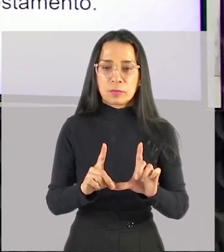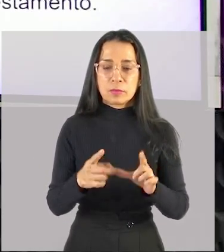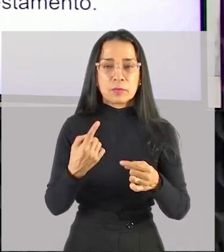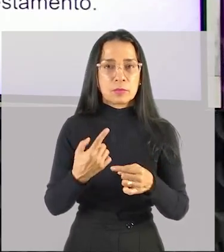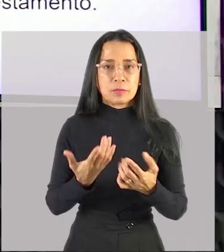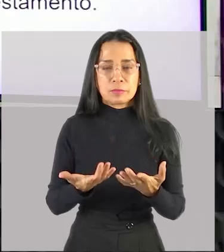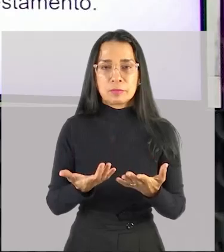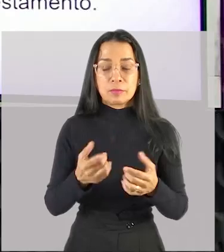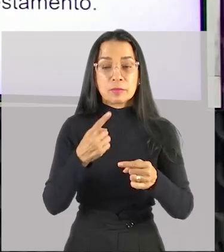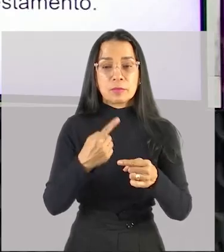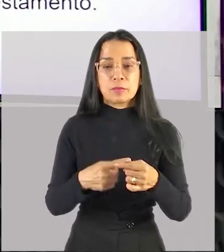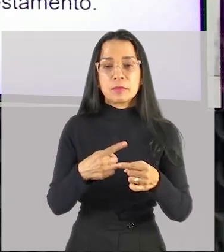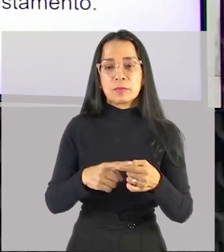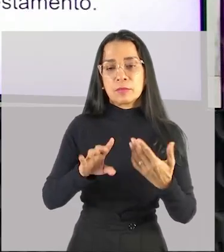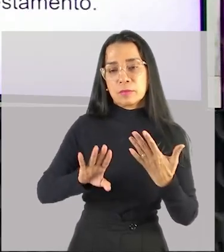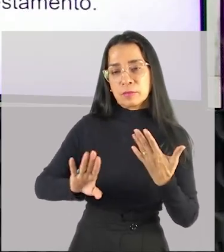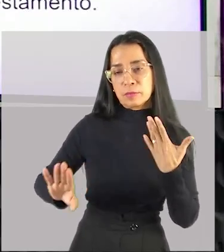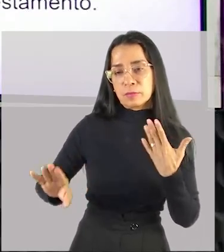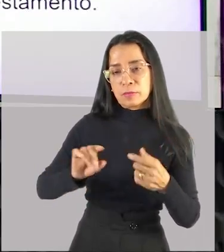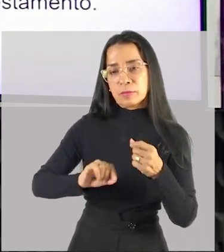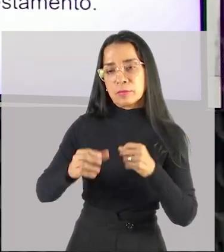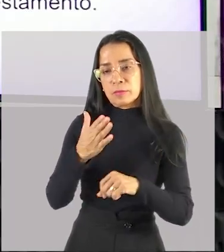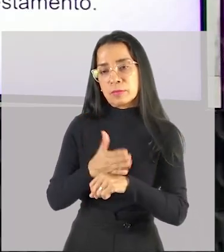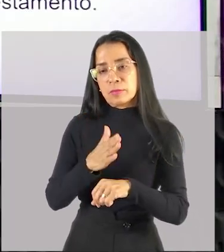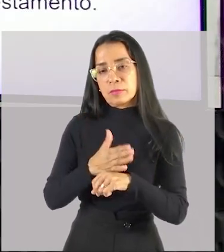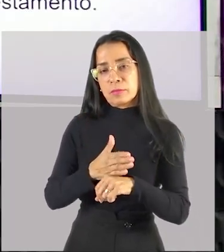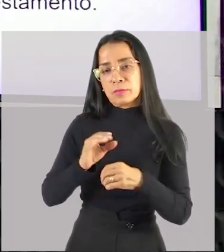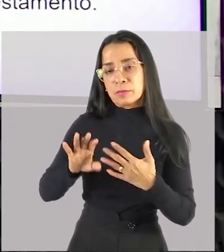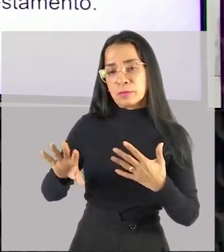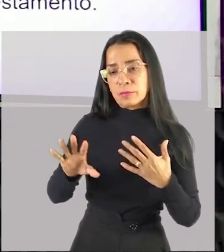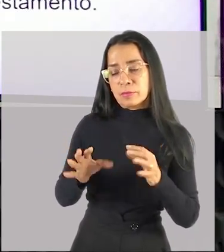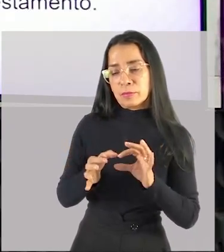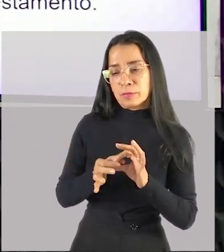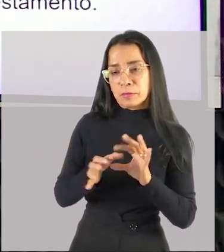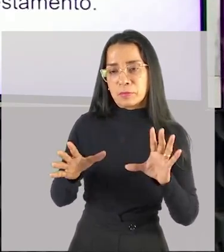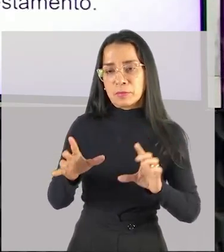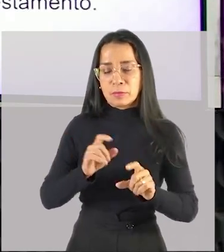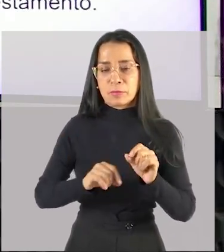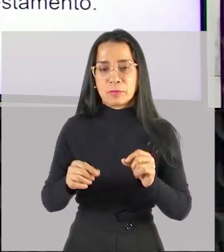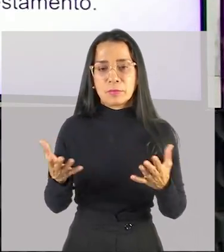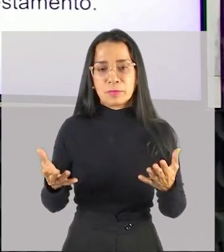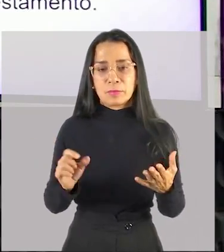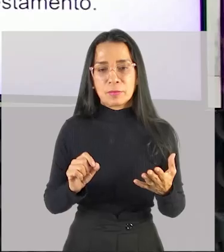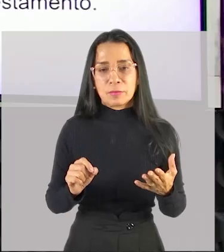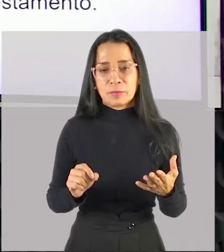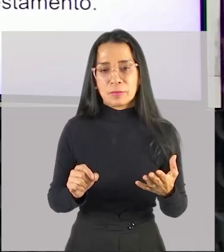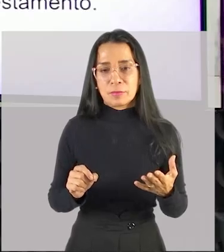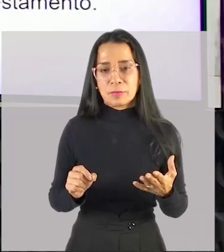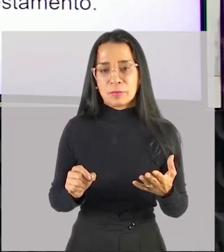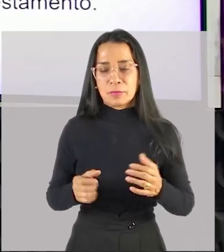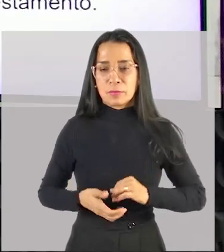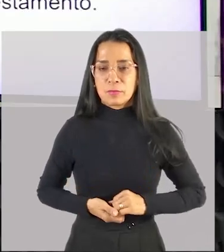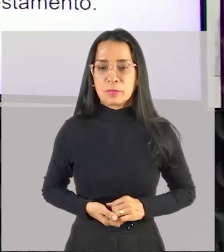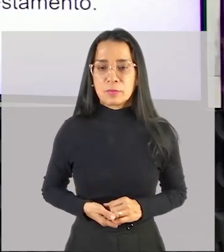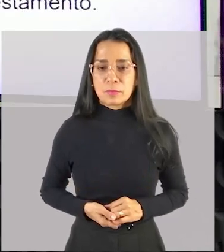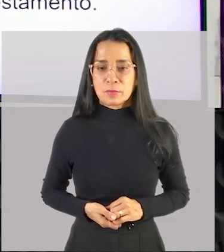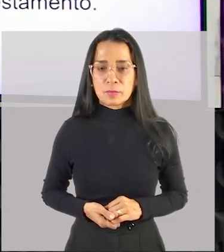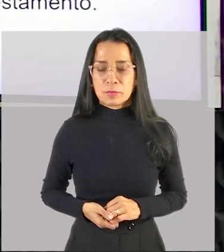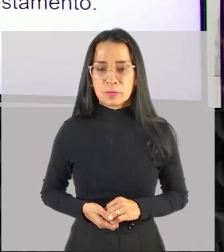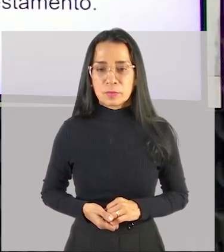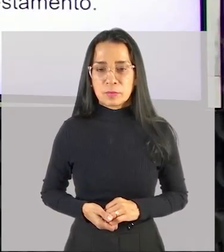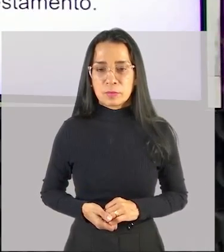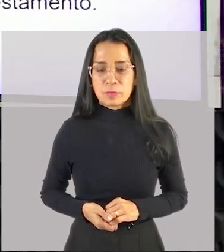Porque se afastar das ações de desapego é justamente se apegar a elas, né? Então, o que o homem deve fazer é justamente se desapegar